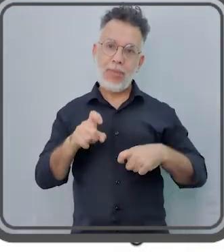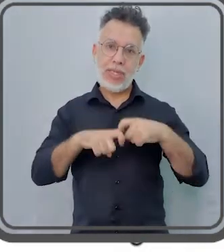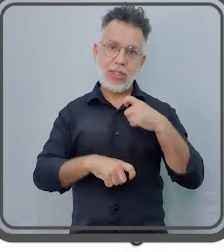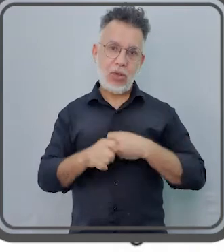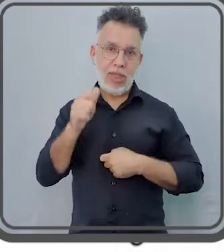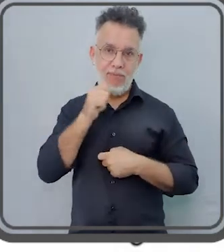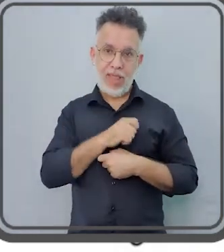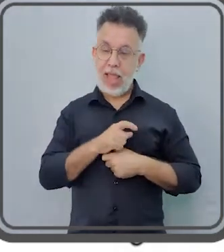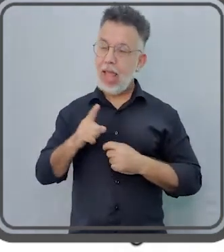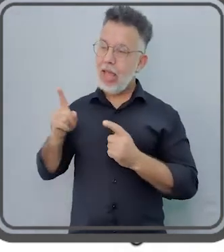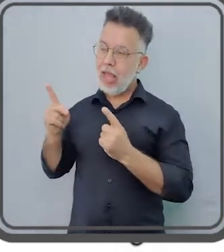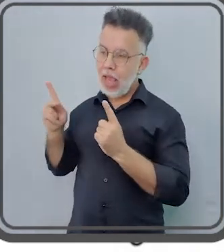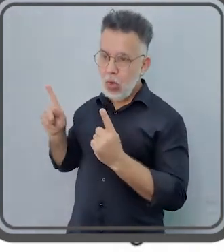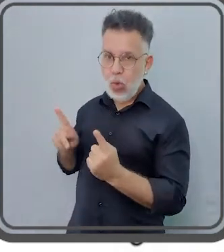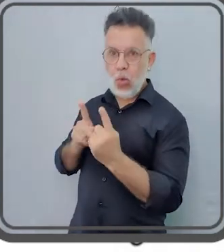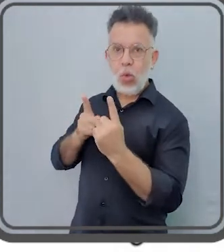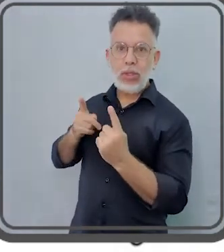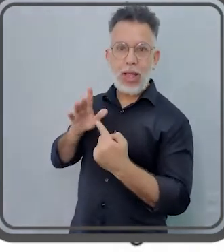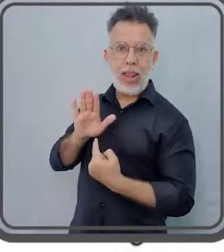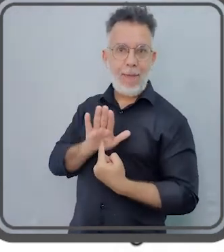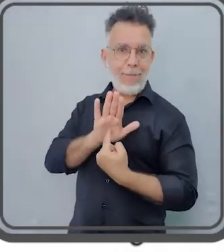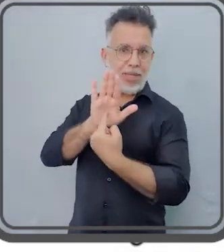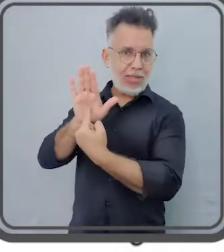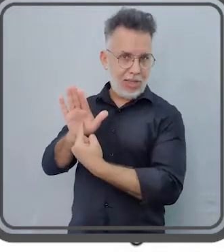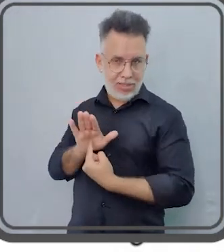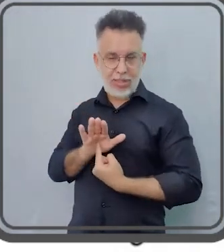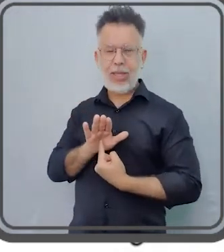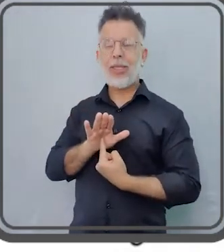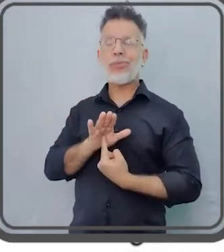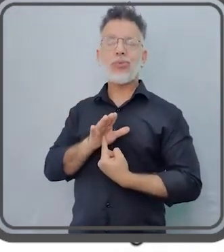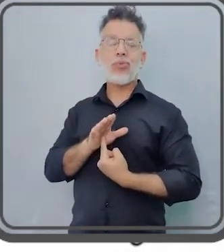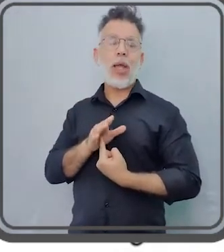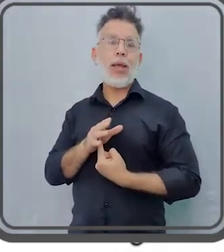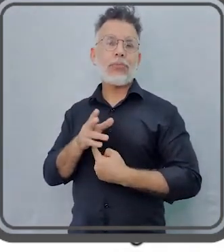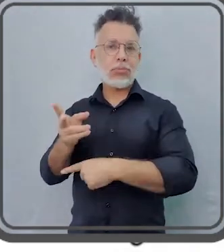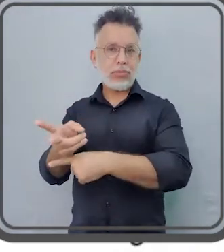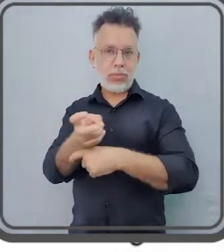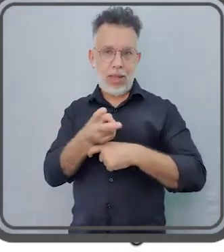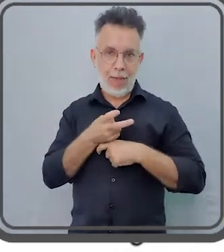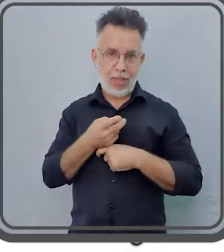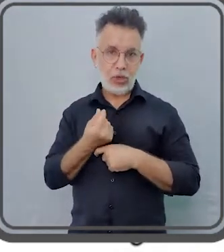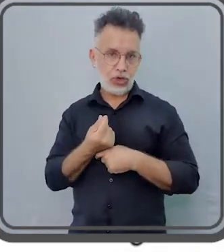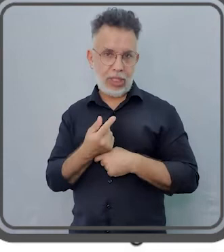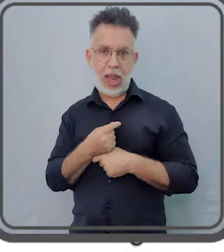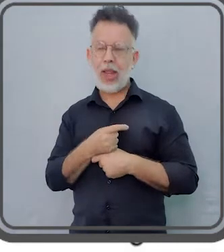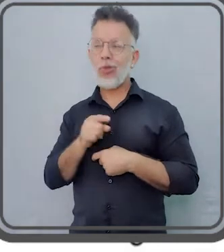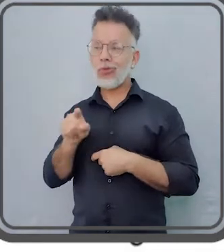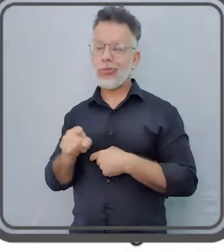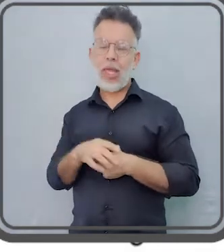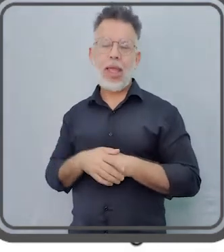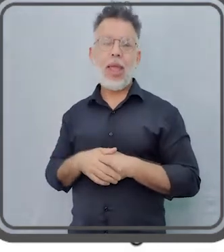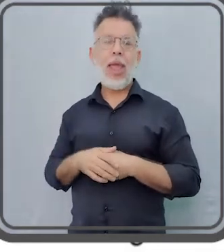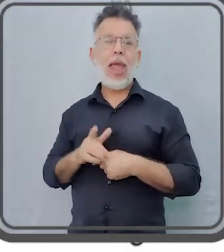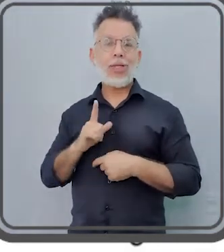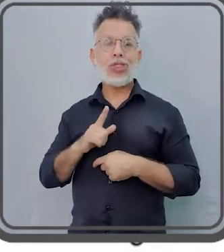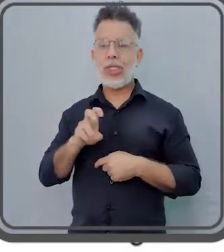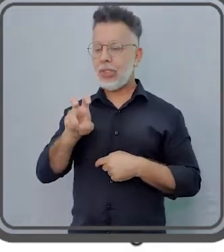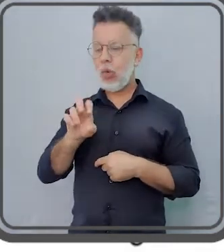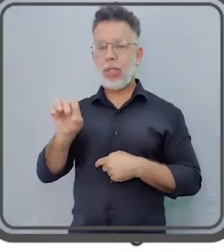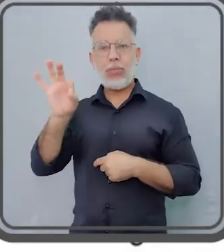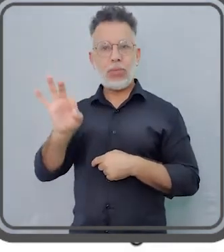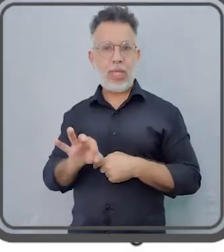é aquela apresentação de startup para captação de dinheiro, a gente passava por esses dados. 50% das mulheres do Brasil não sentem